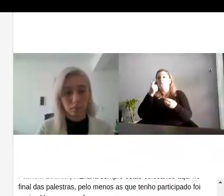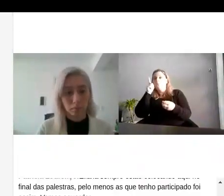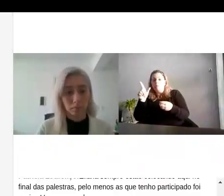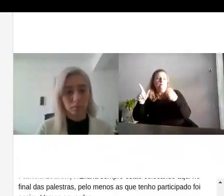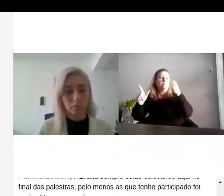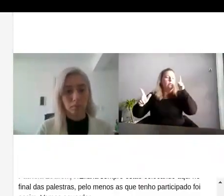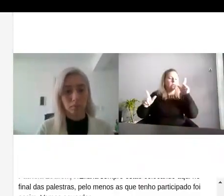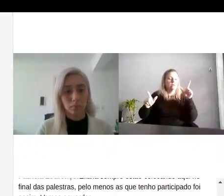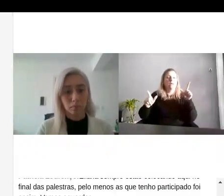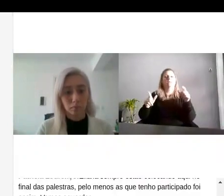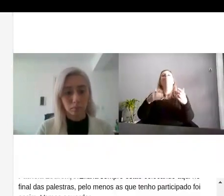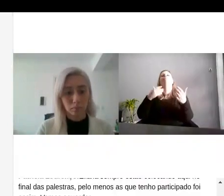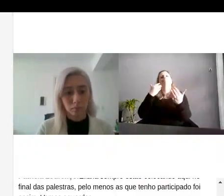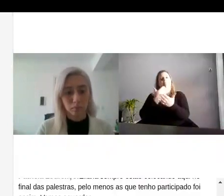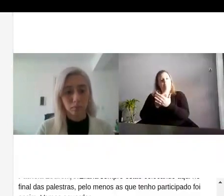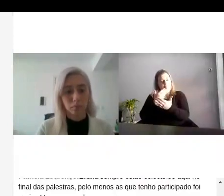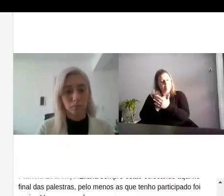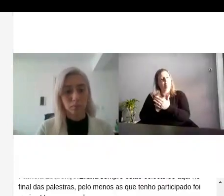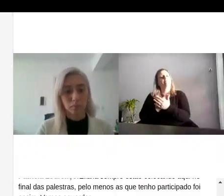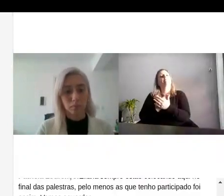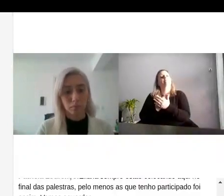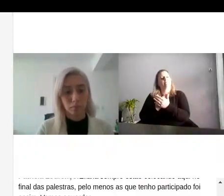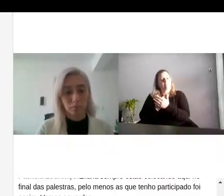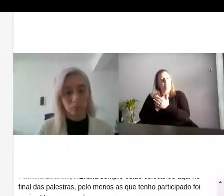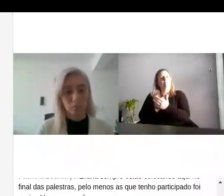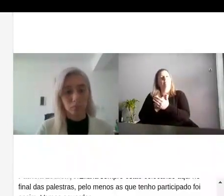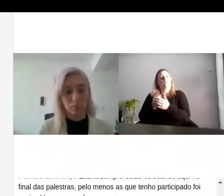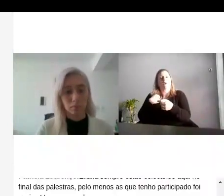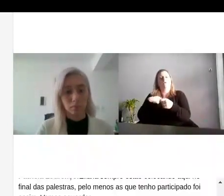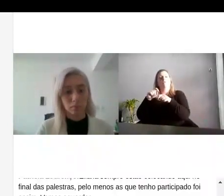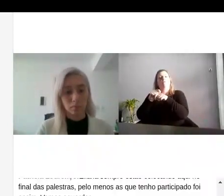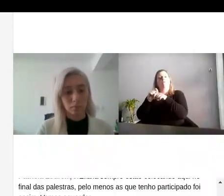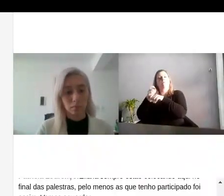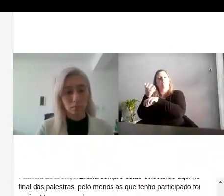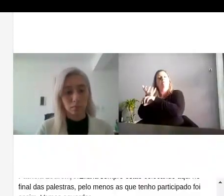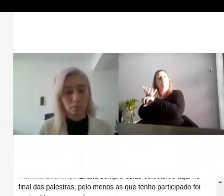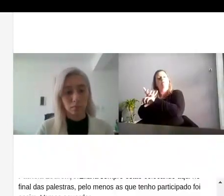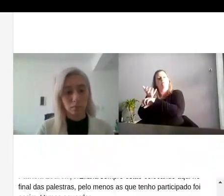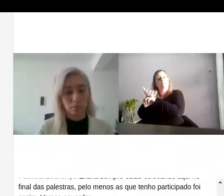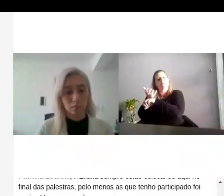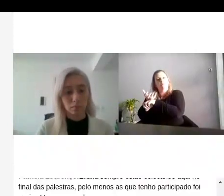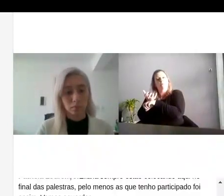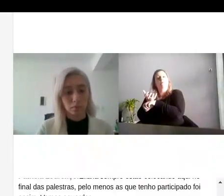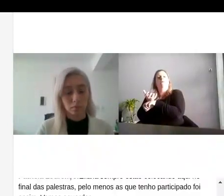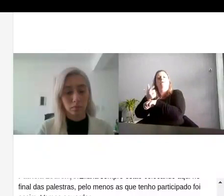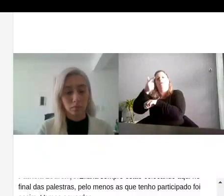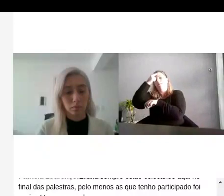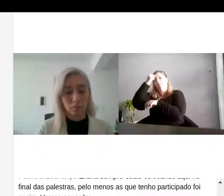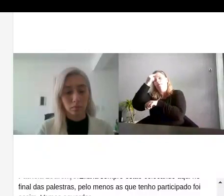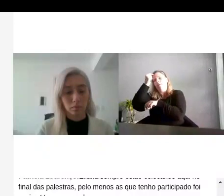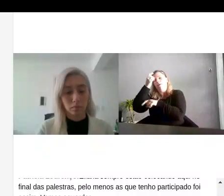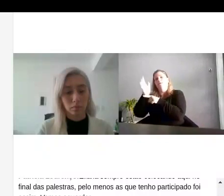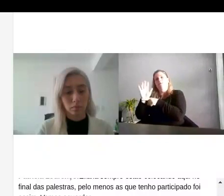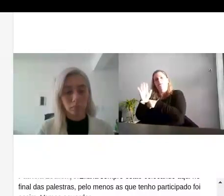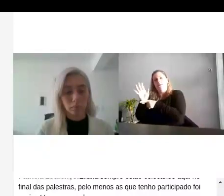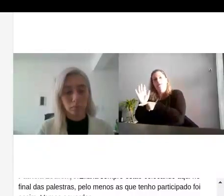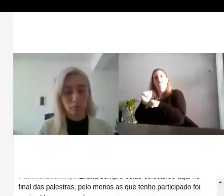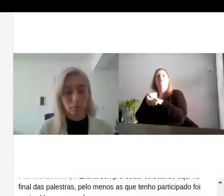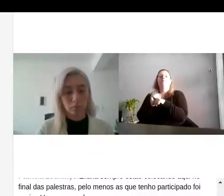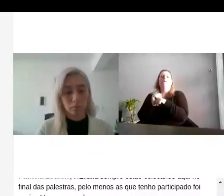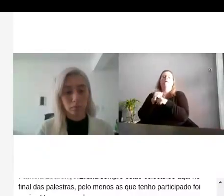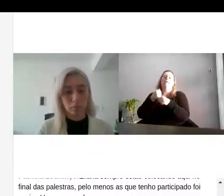fiz duas disciplinas na Universidade de Cinema, linguagem cinematográfica, li sobre